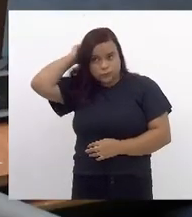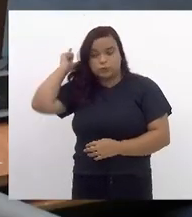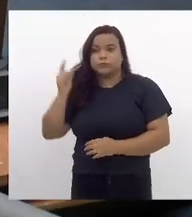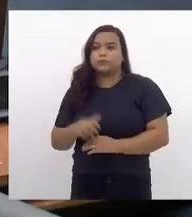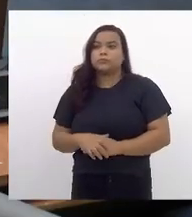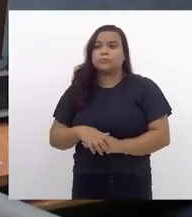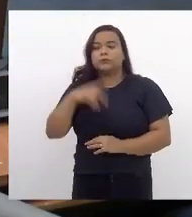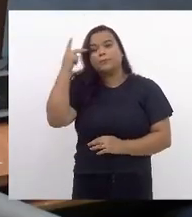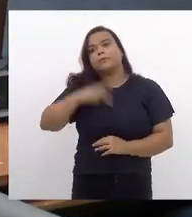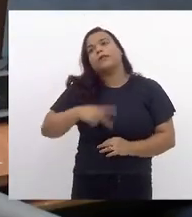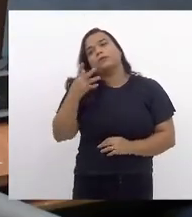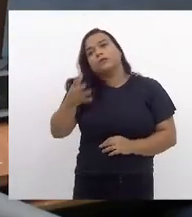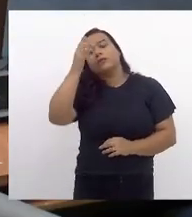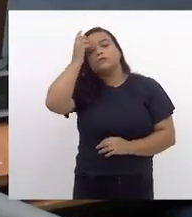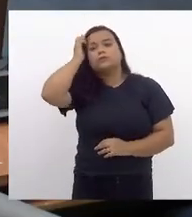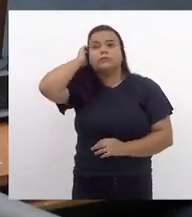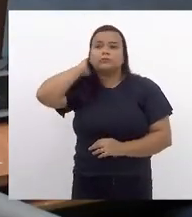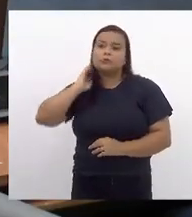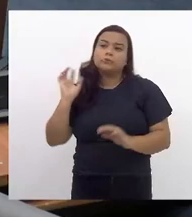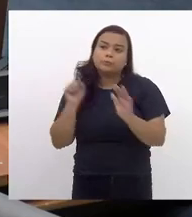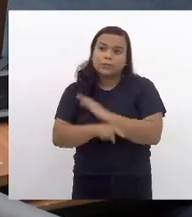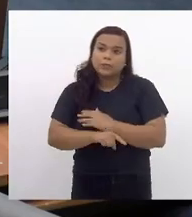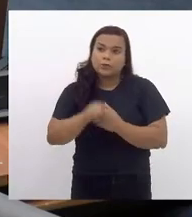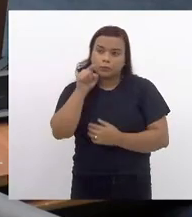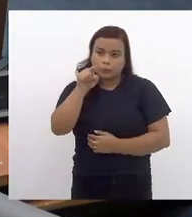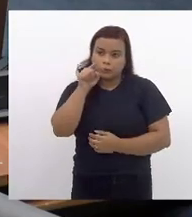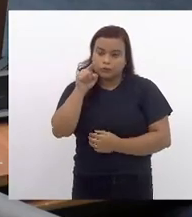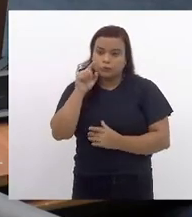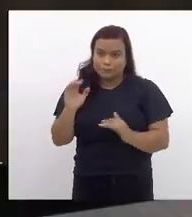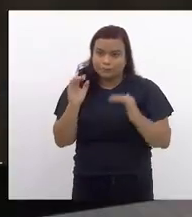presidente, pergunto a Vossa Excelência